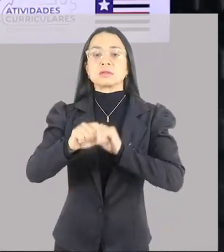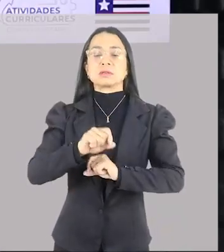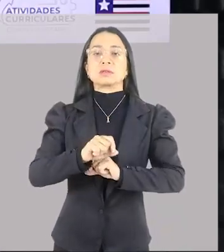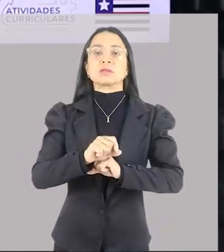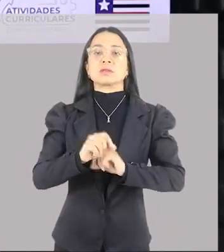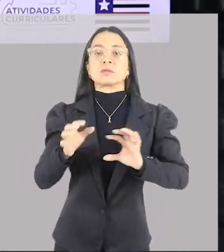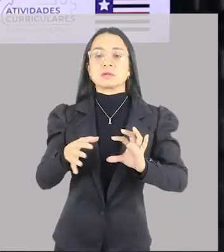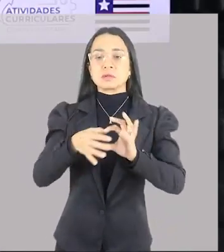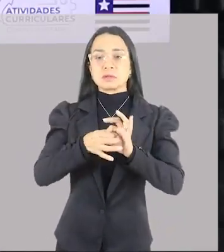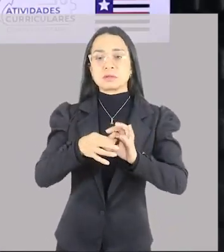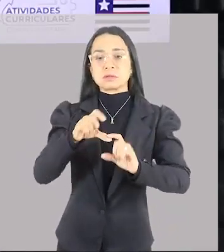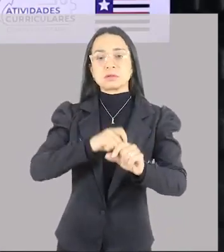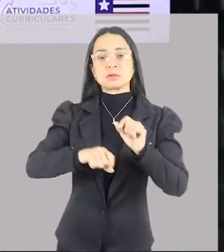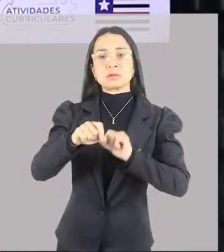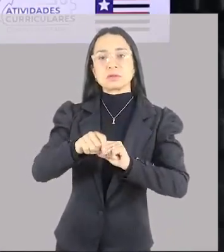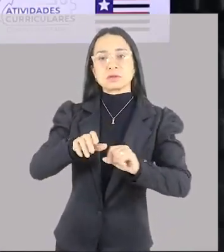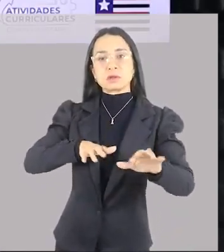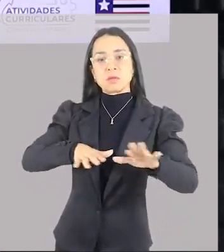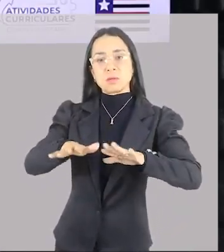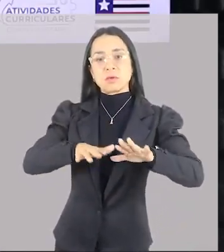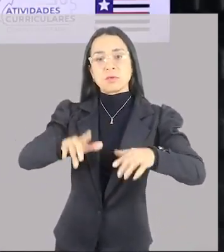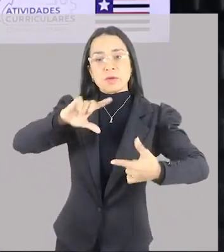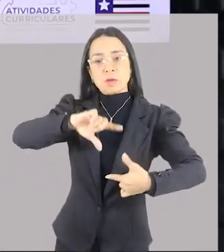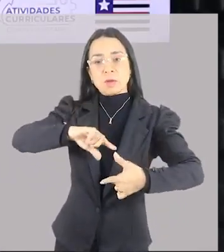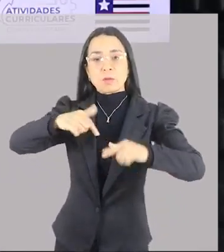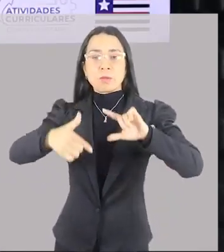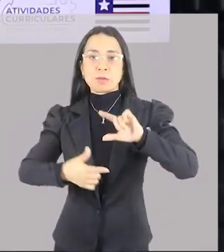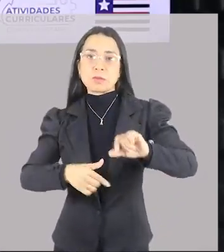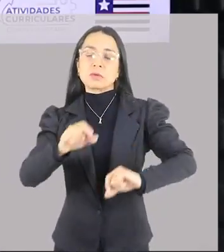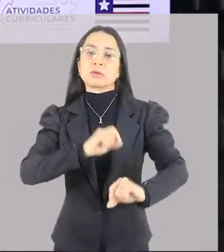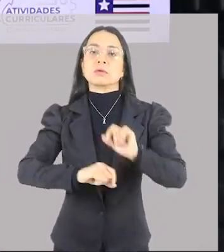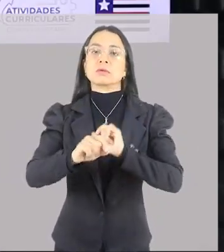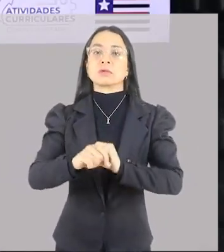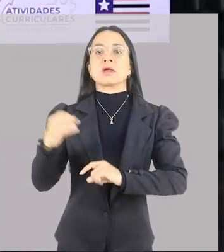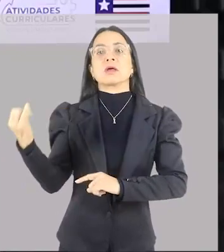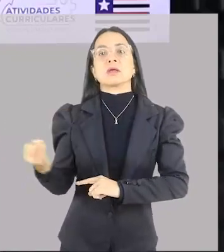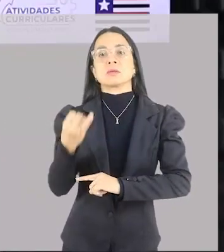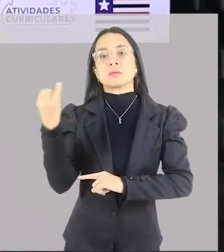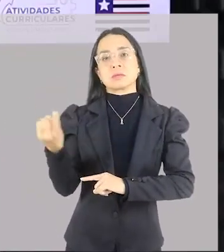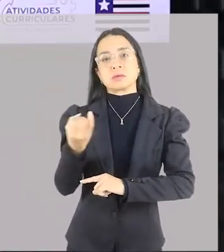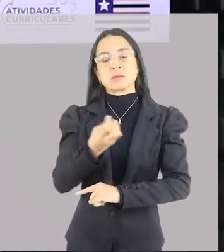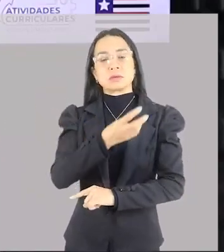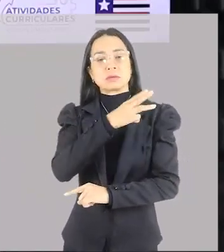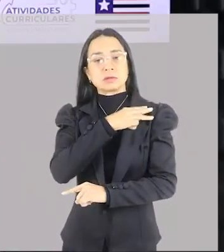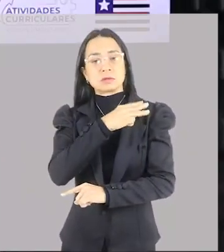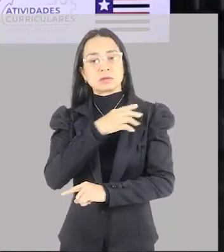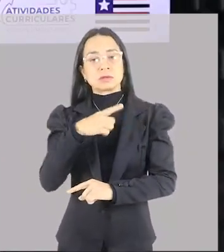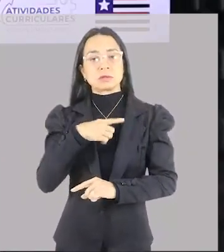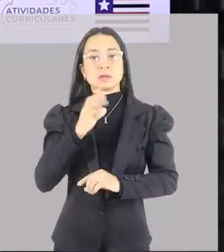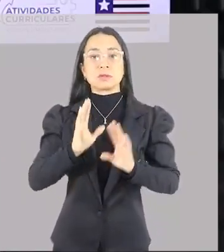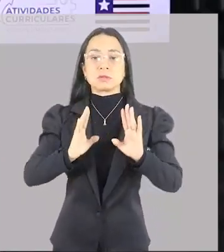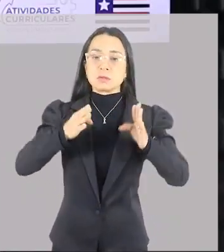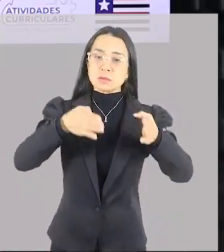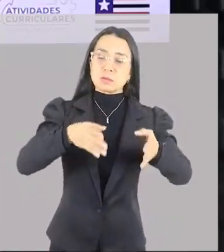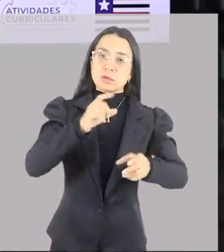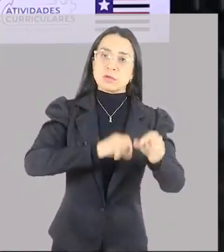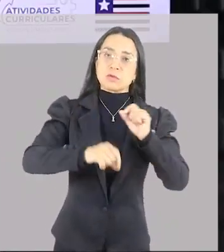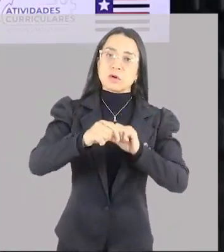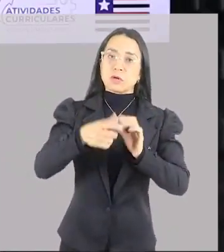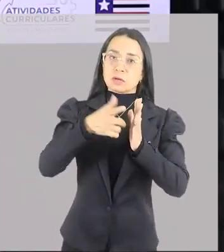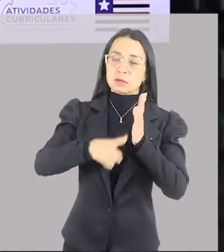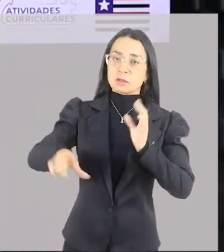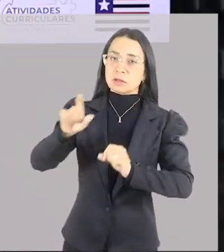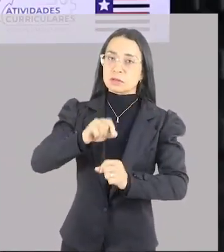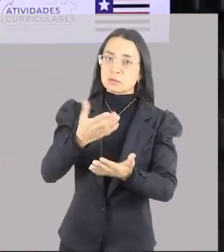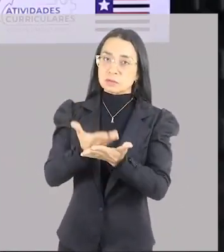que é importante que na terceira série do ensino médio vocês tenham como um ponto focal na literatura,